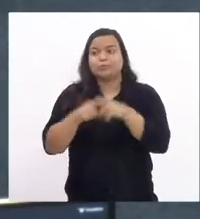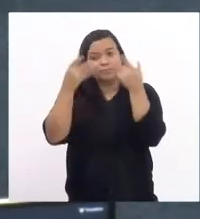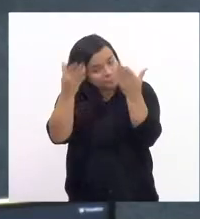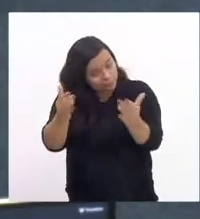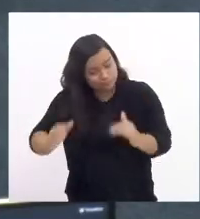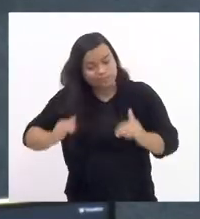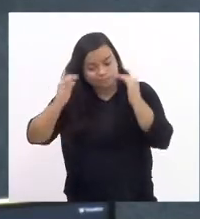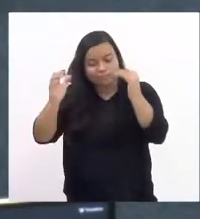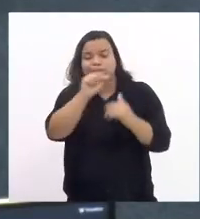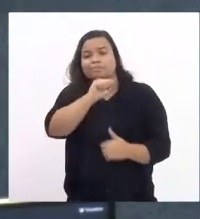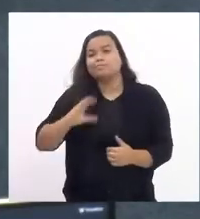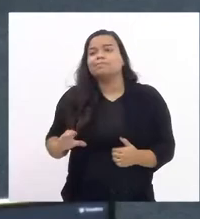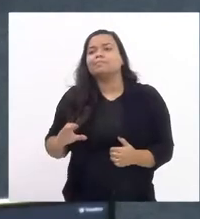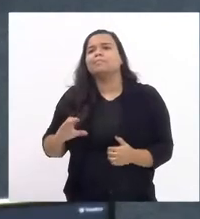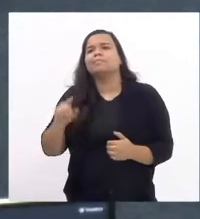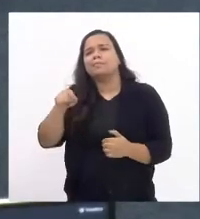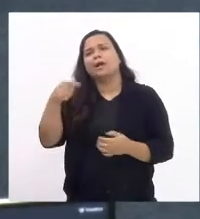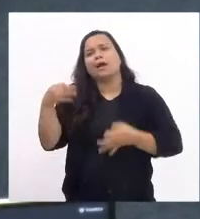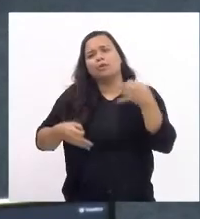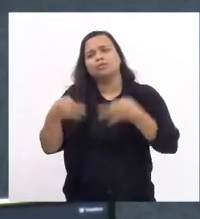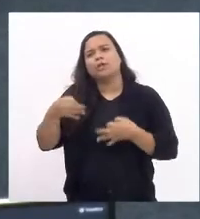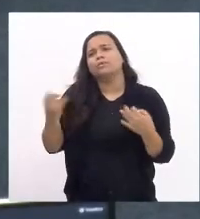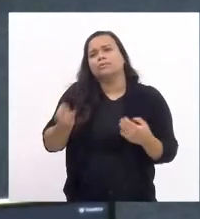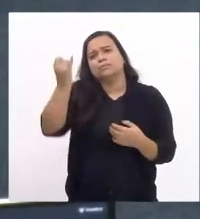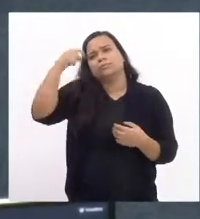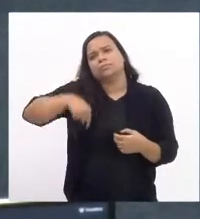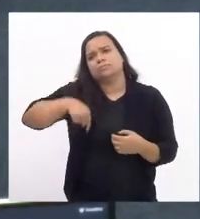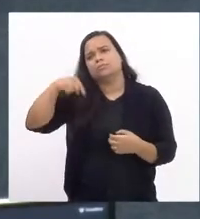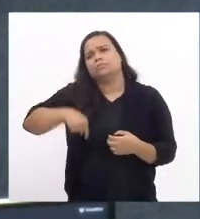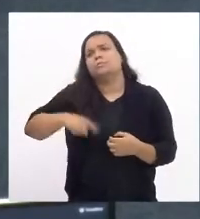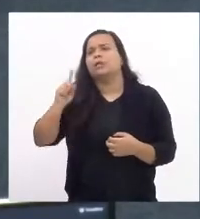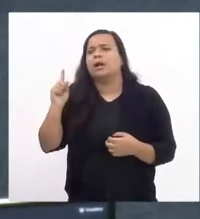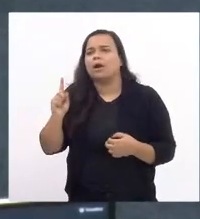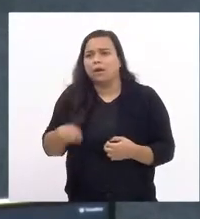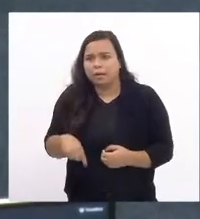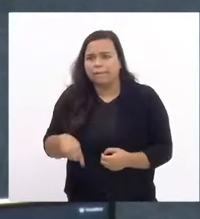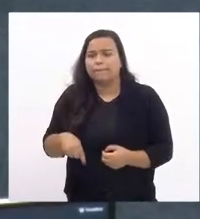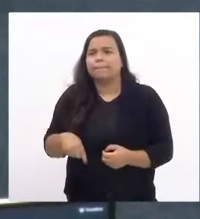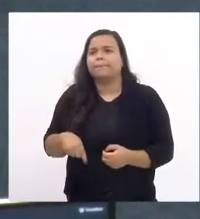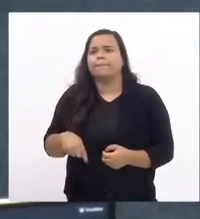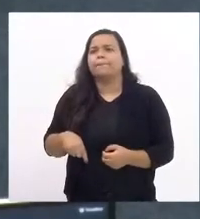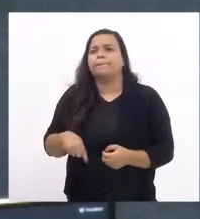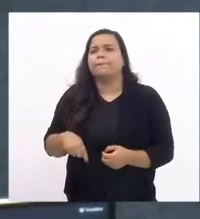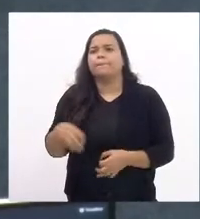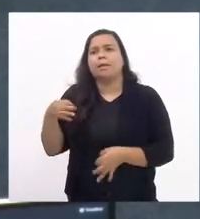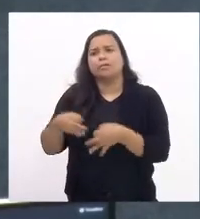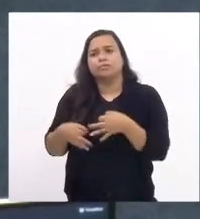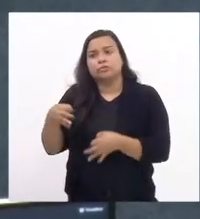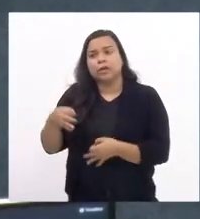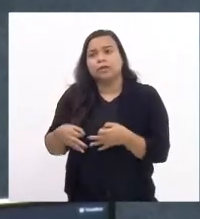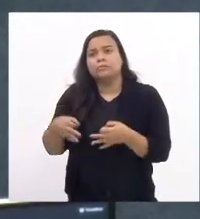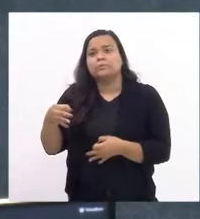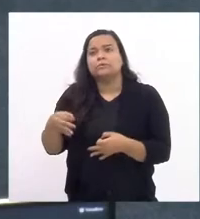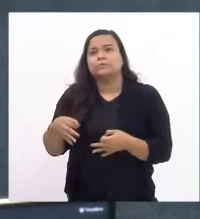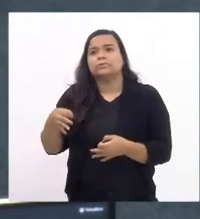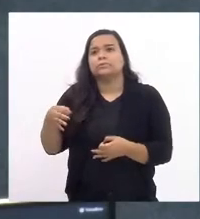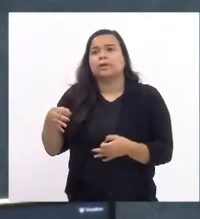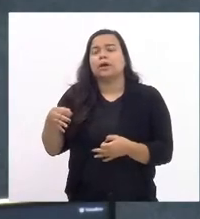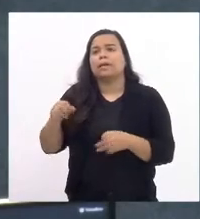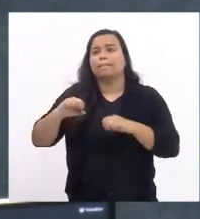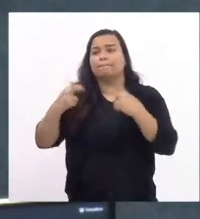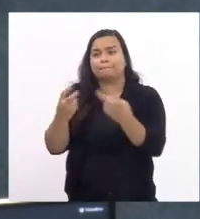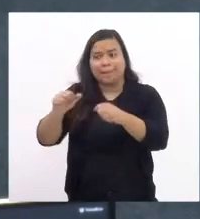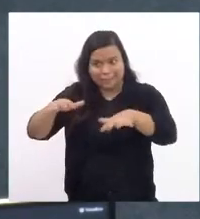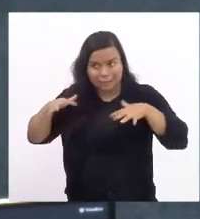Excelência nessa audiência tão importante, que é a audiência nosso plenário